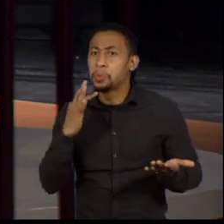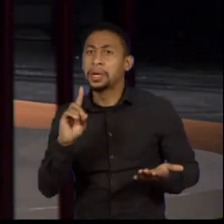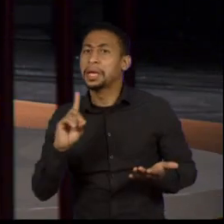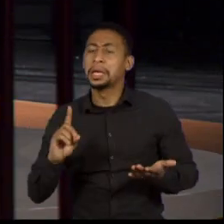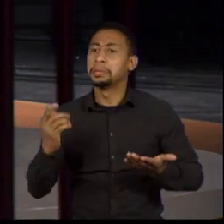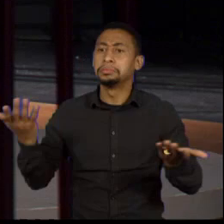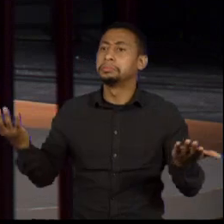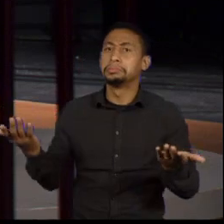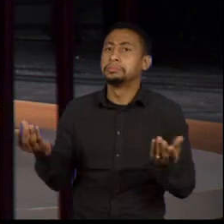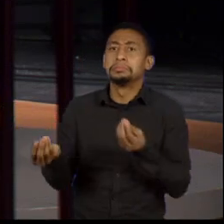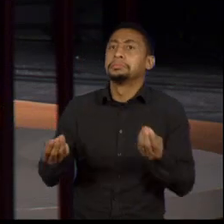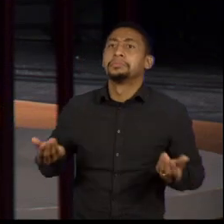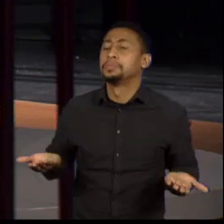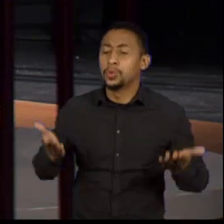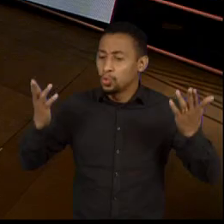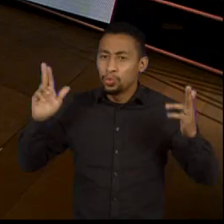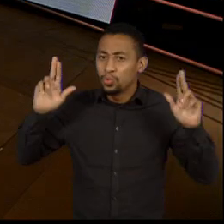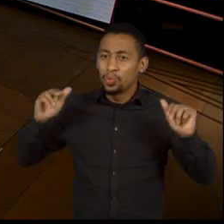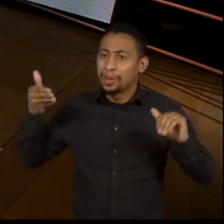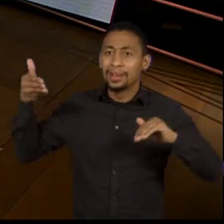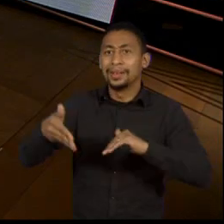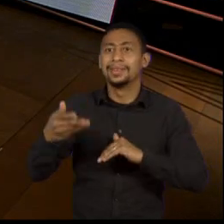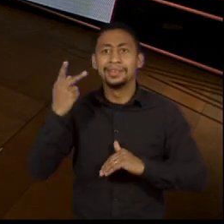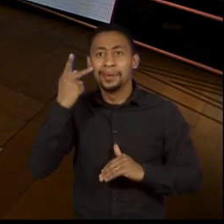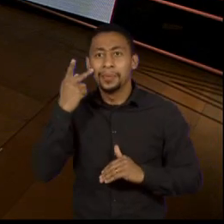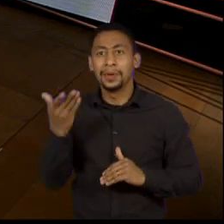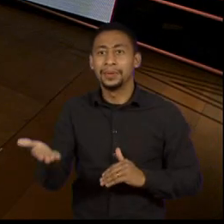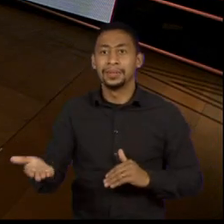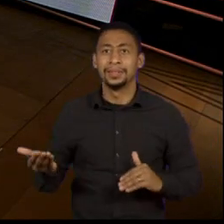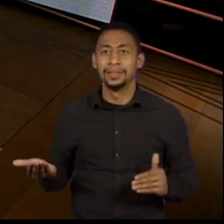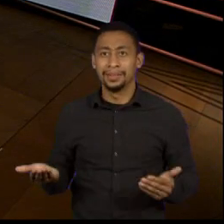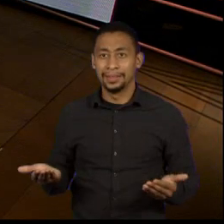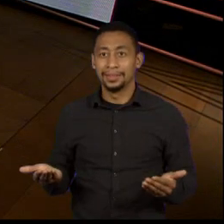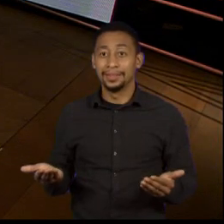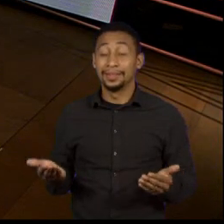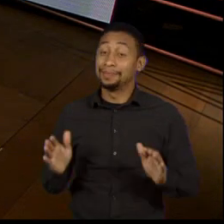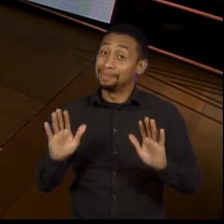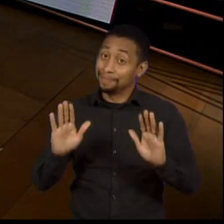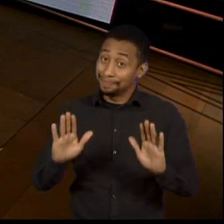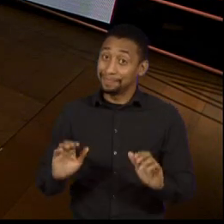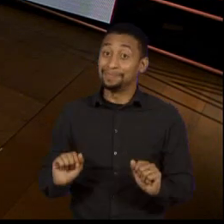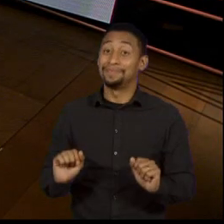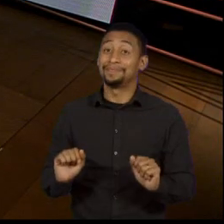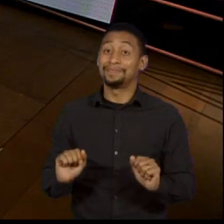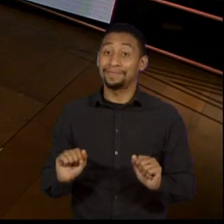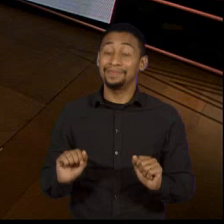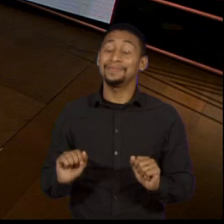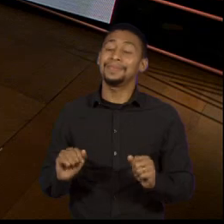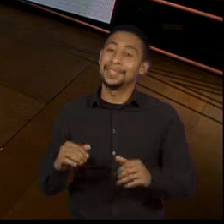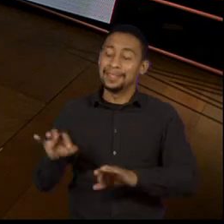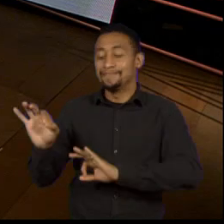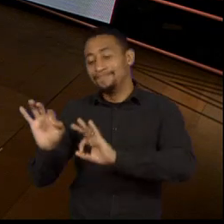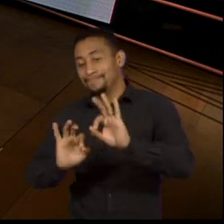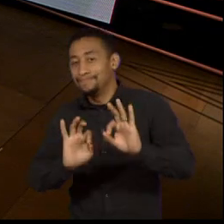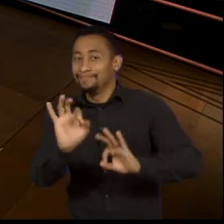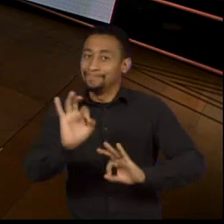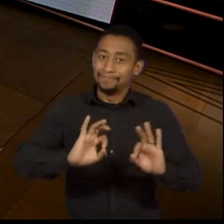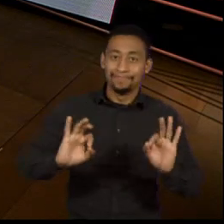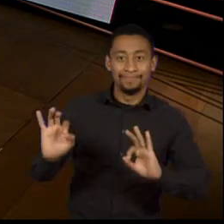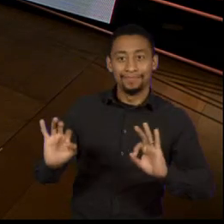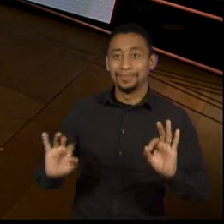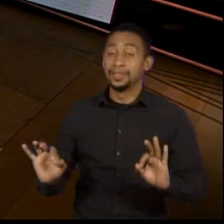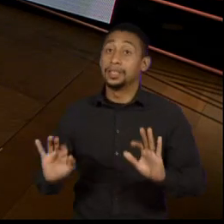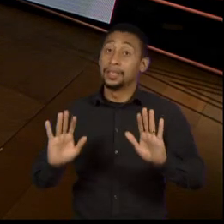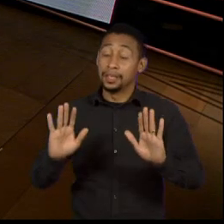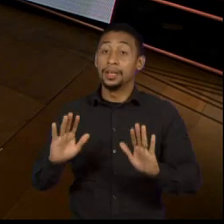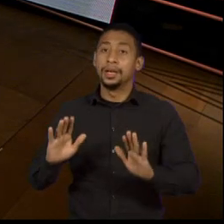ninguém, nunca estive em São Paulo antes. Bom, daí tudo se ajeitou. Sim, eu tinha